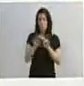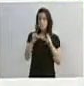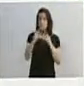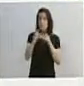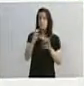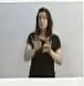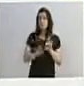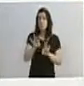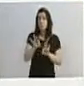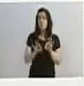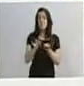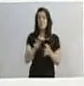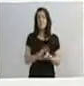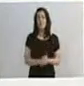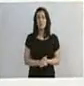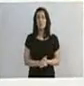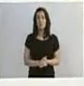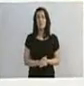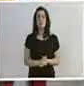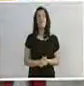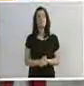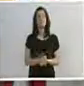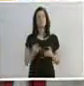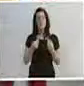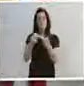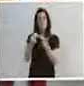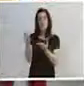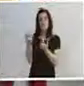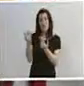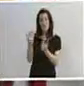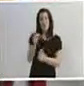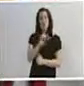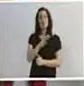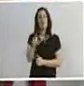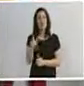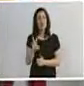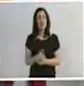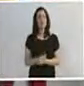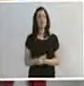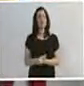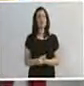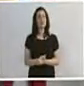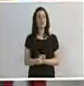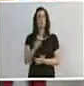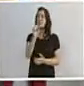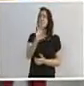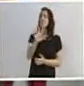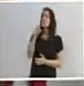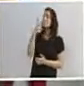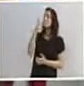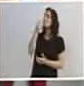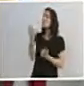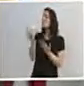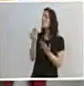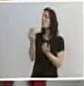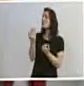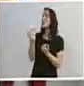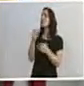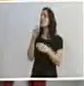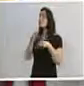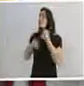com o apoio do Poder Público Municipal, podemos propiciar os jovens de nossa cidade, isso que a gente está vendo, a imagem linda dos jovens lá, aproveitando sábado e domingo no Parque Ramiro